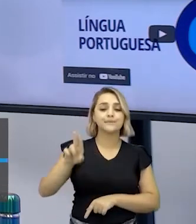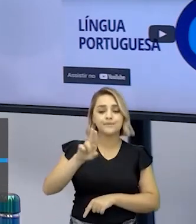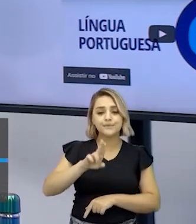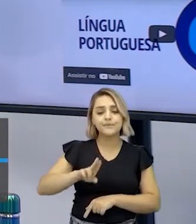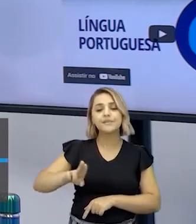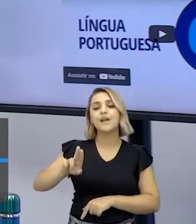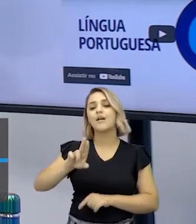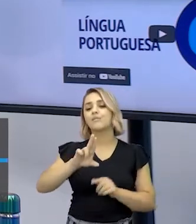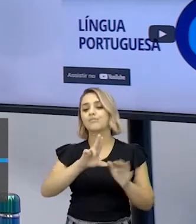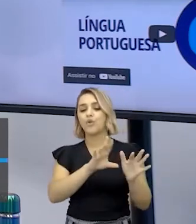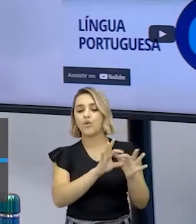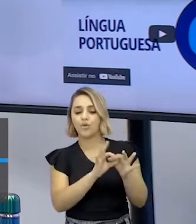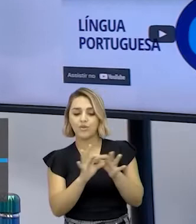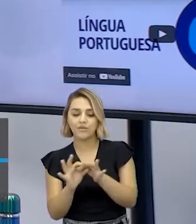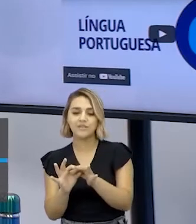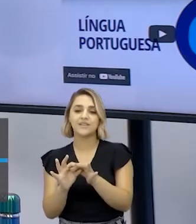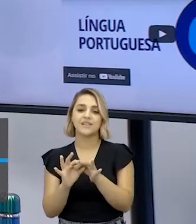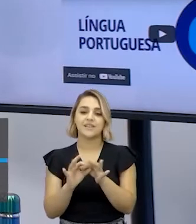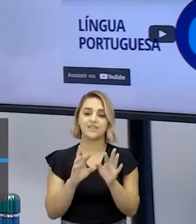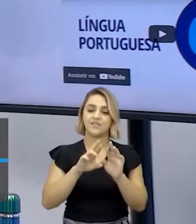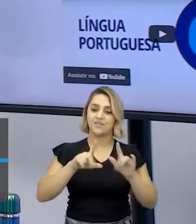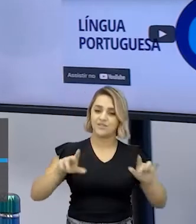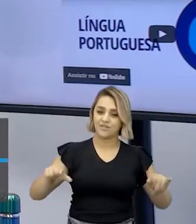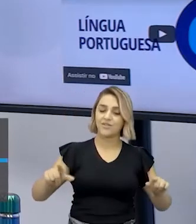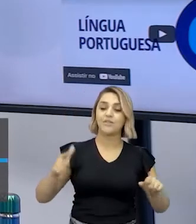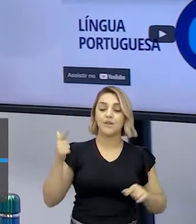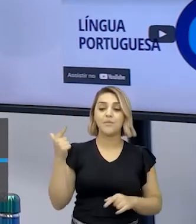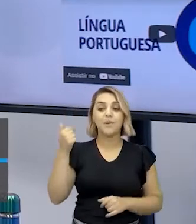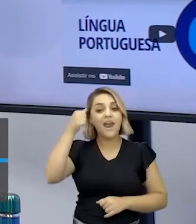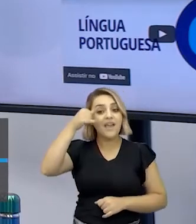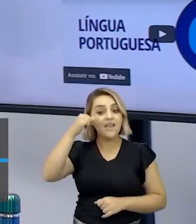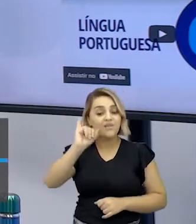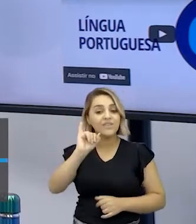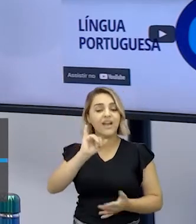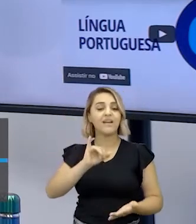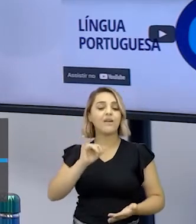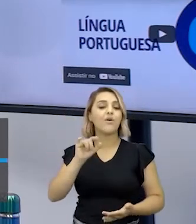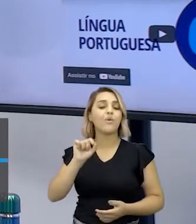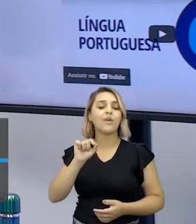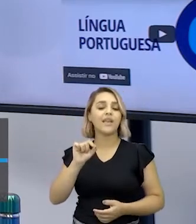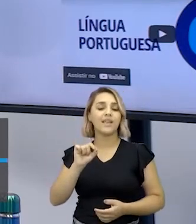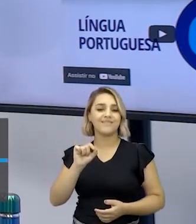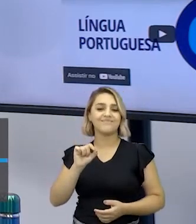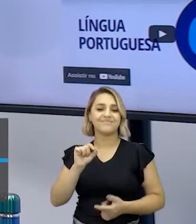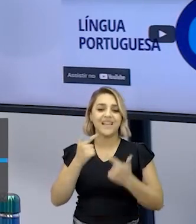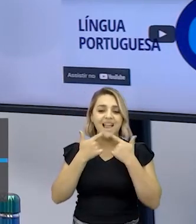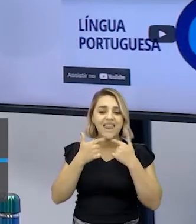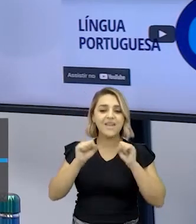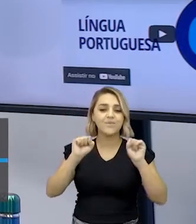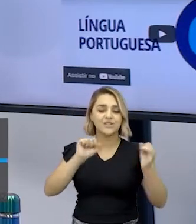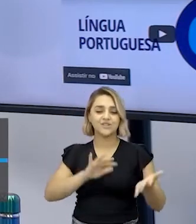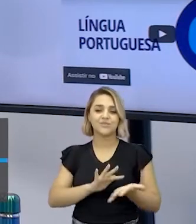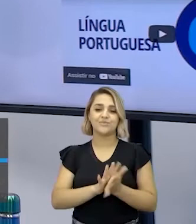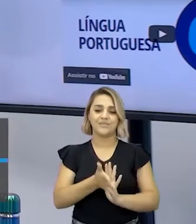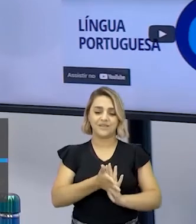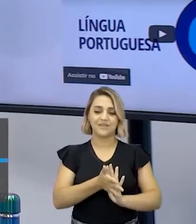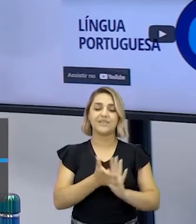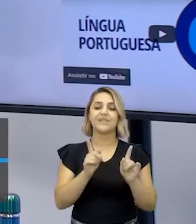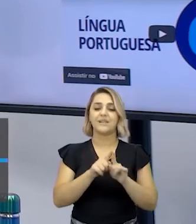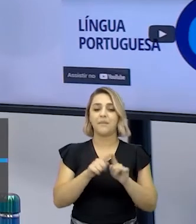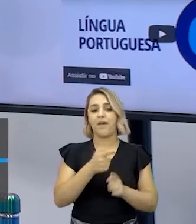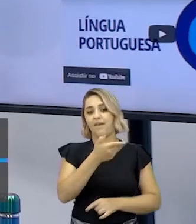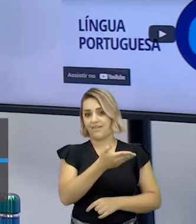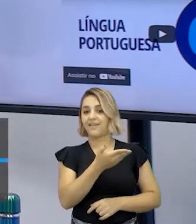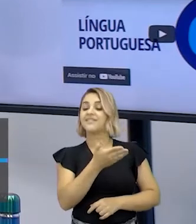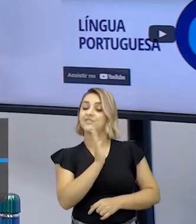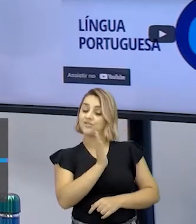diferentes contextos para combater o preconceito linguístico e, como a Andréia já comentou também em outras